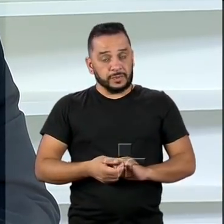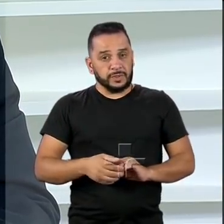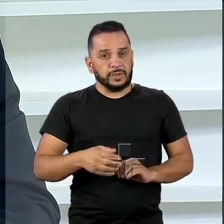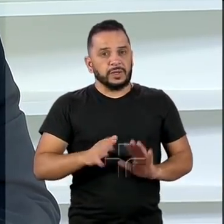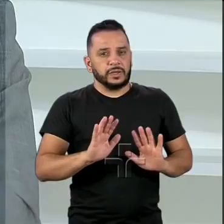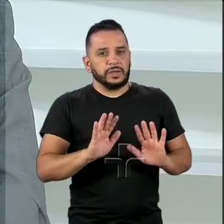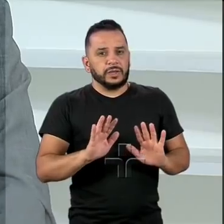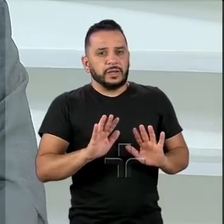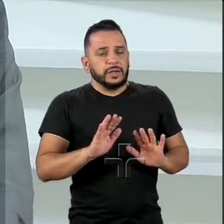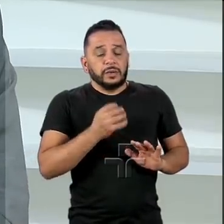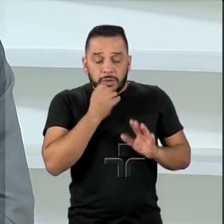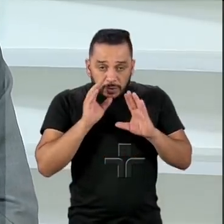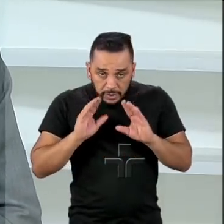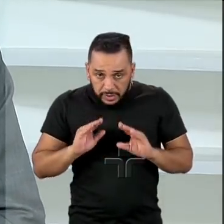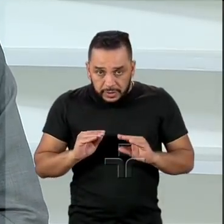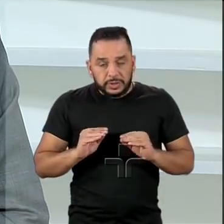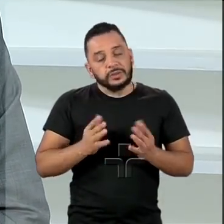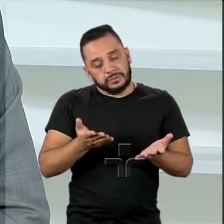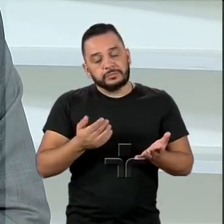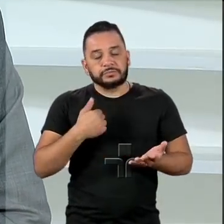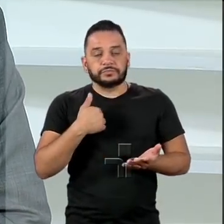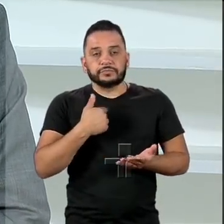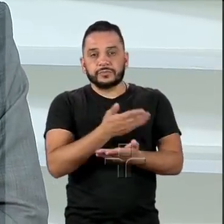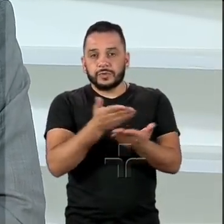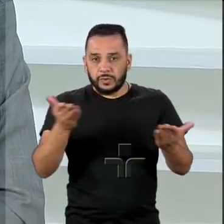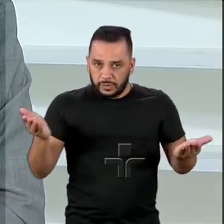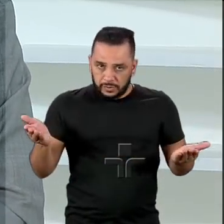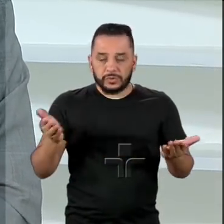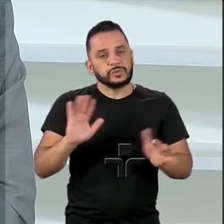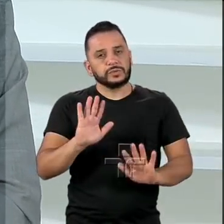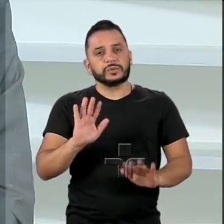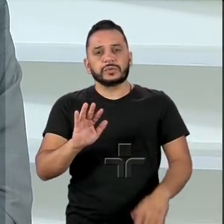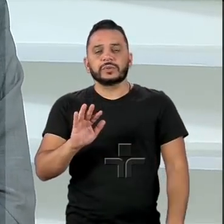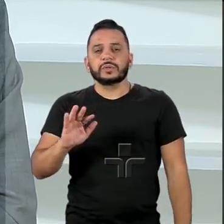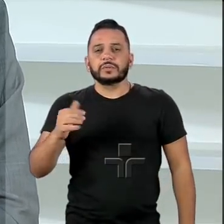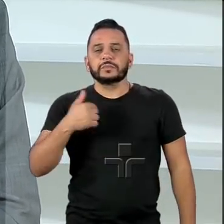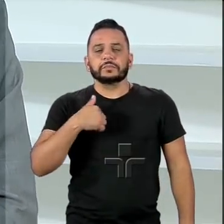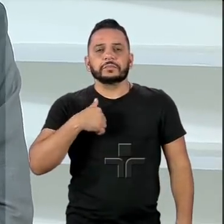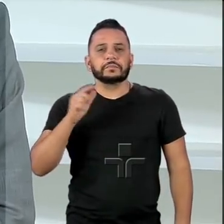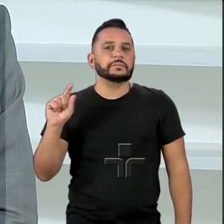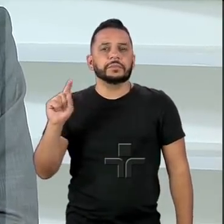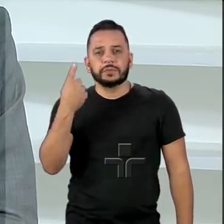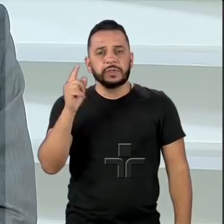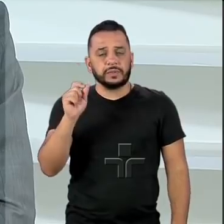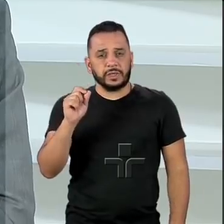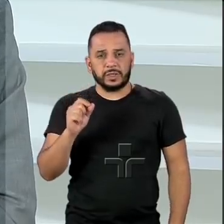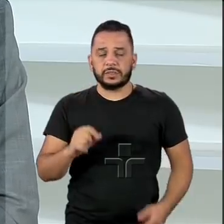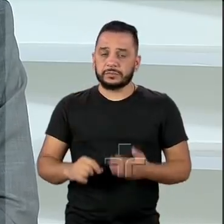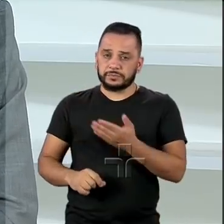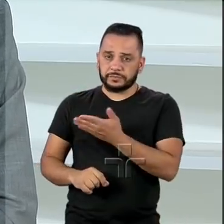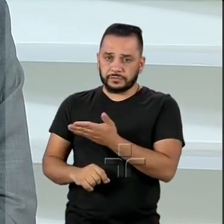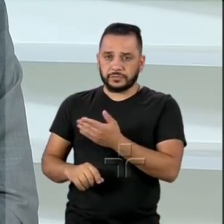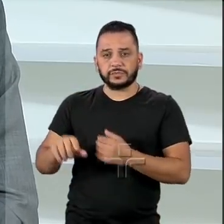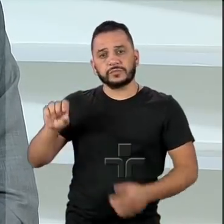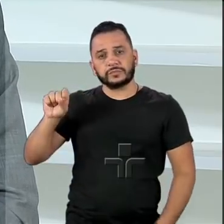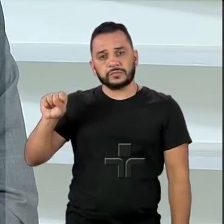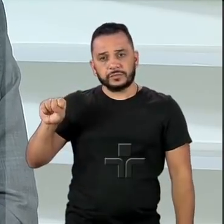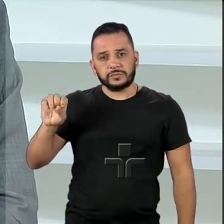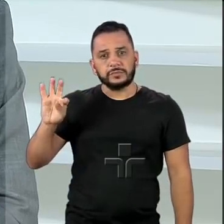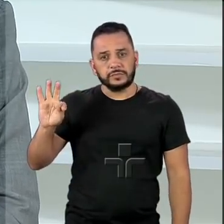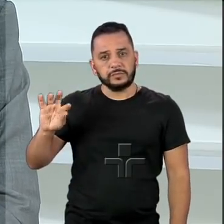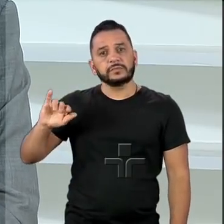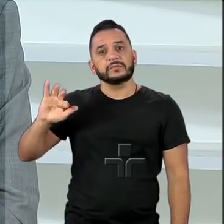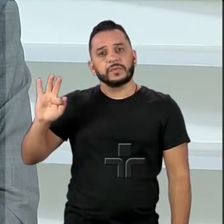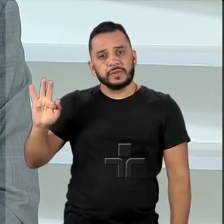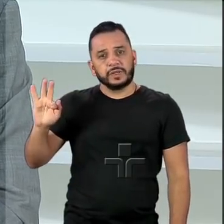Marcos. Bom, boa noite a todos. Ricardo, primeiro que é o papel do Supremo, como disse a ministra Eliana